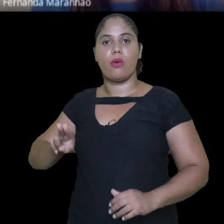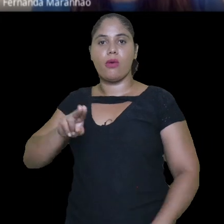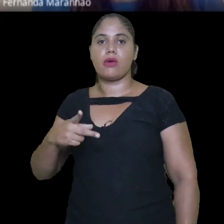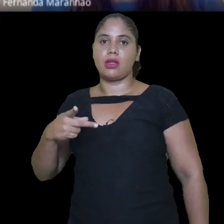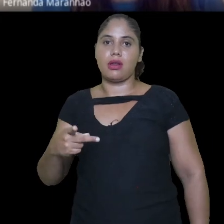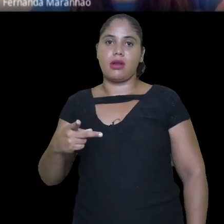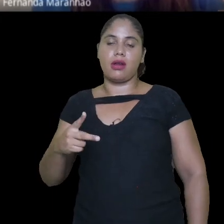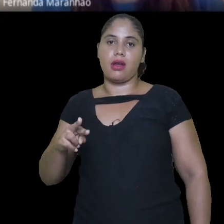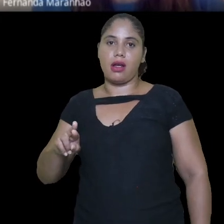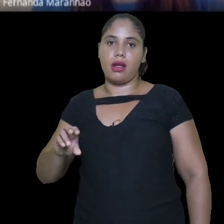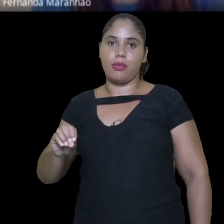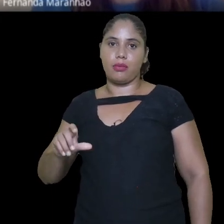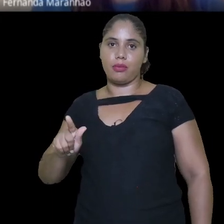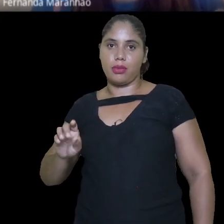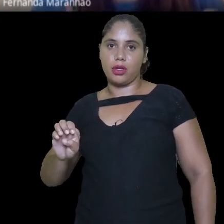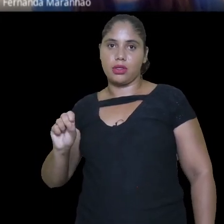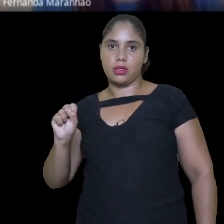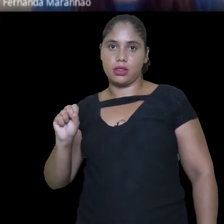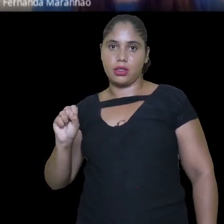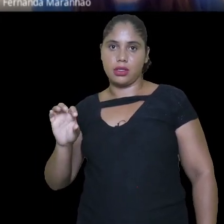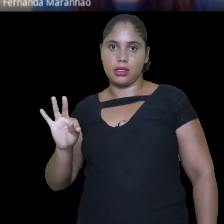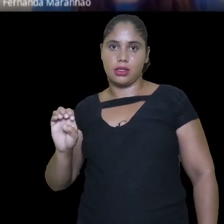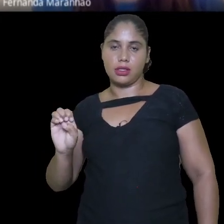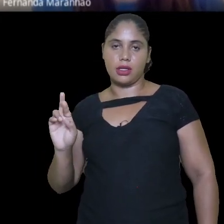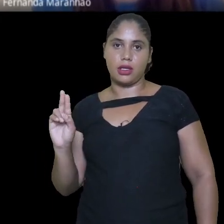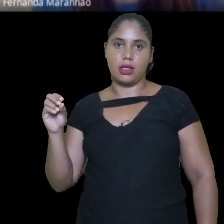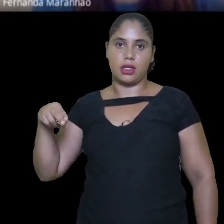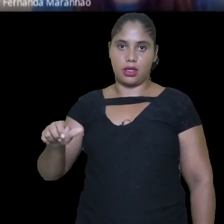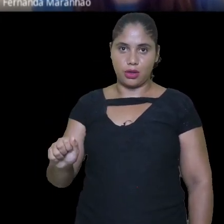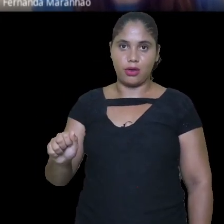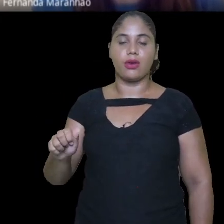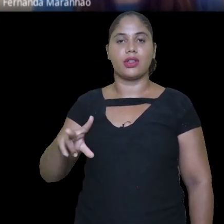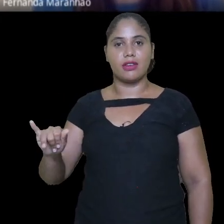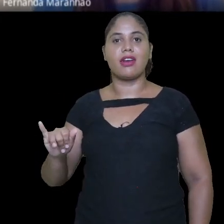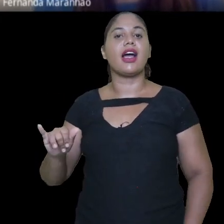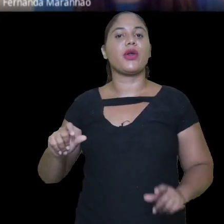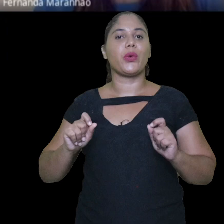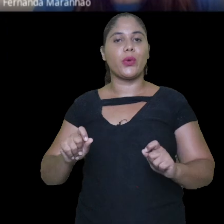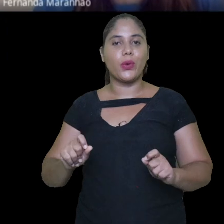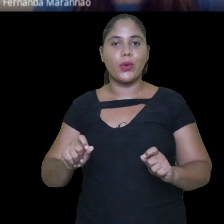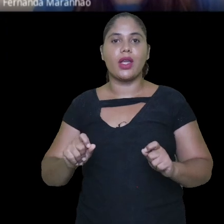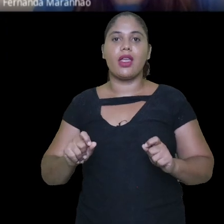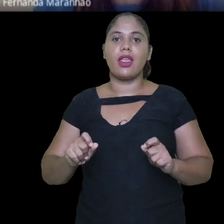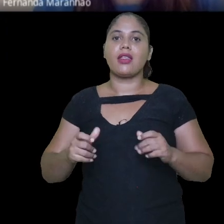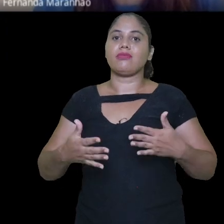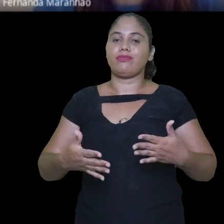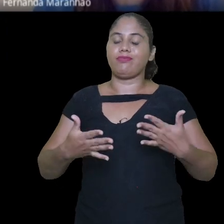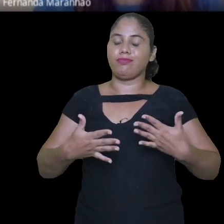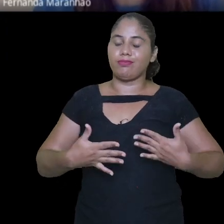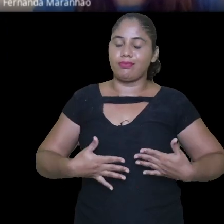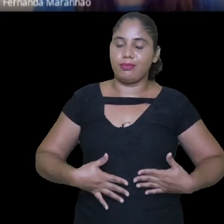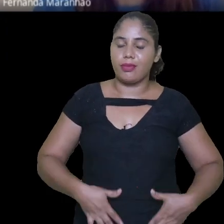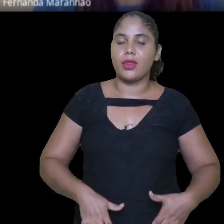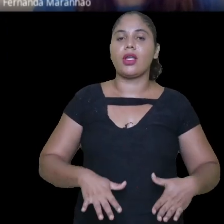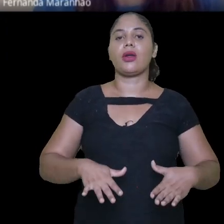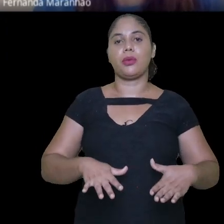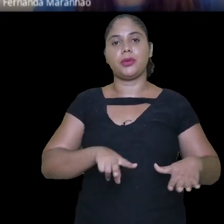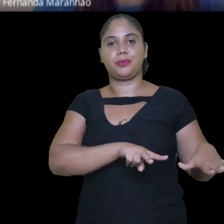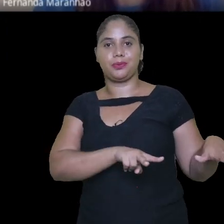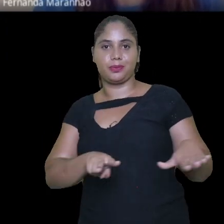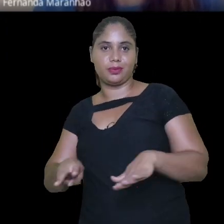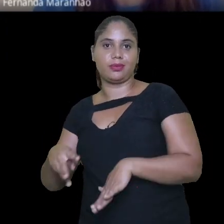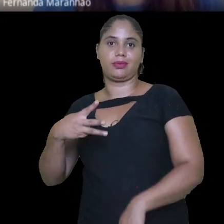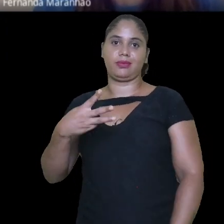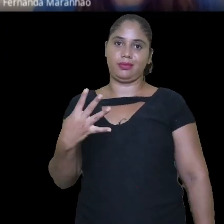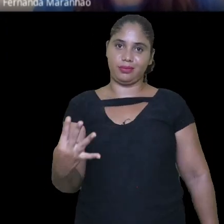1A para a redução dos partos prematuros abaixo de 34 semanas. Então, deve-se começar o uso da progesterona para esses pacientes na